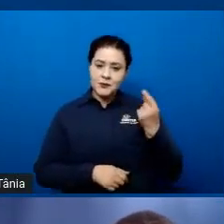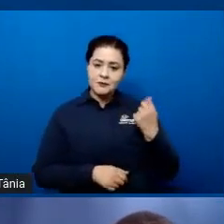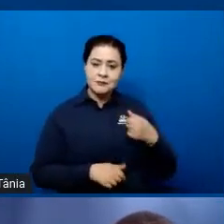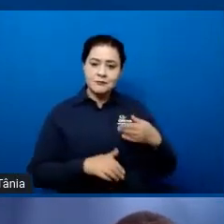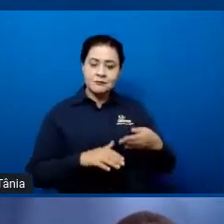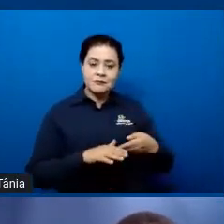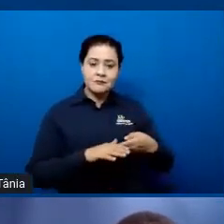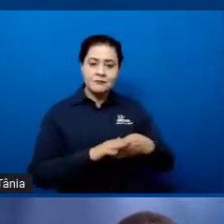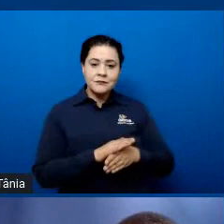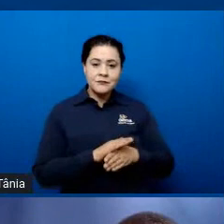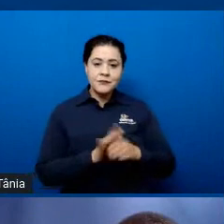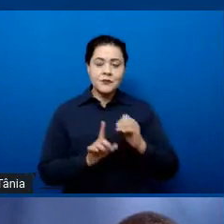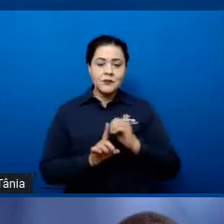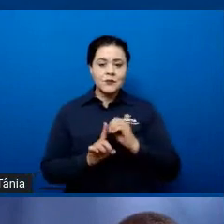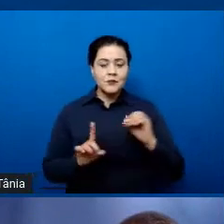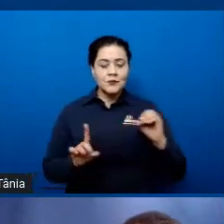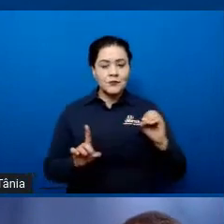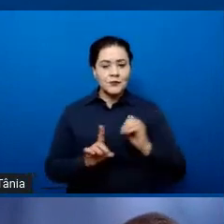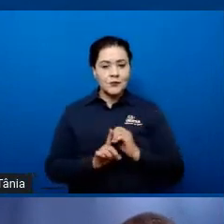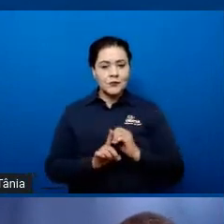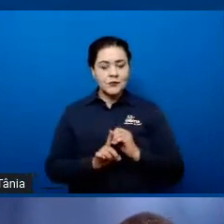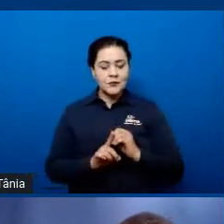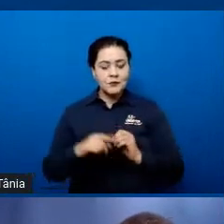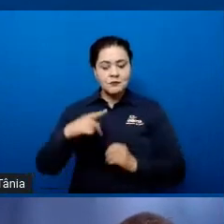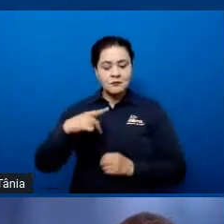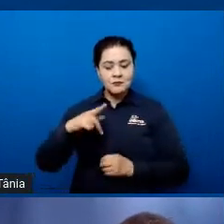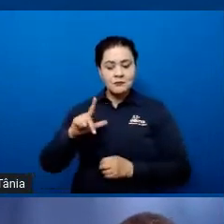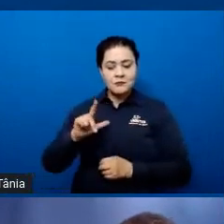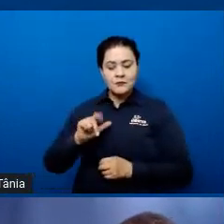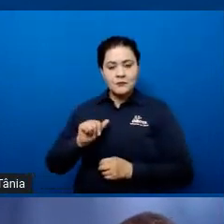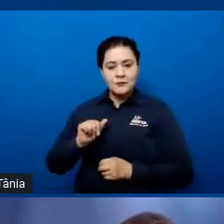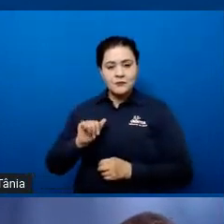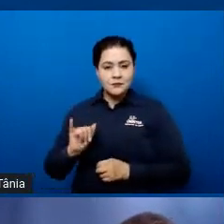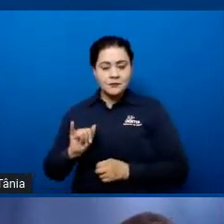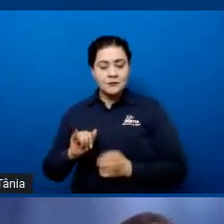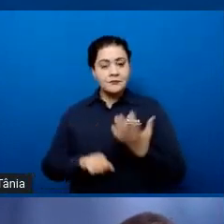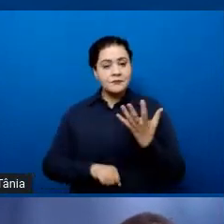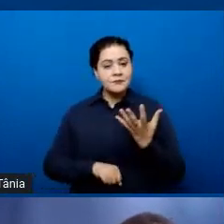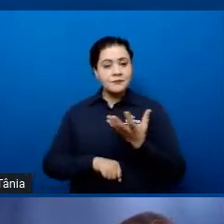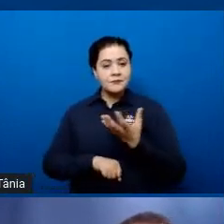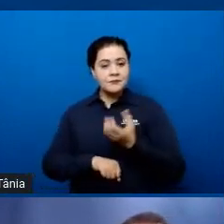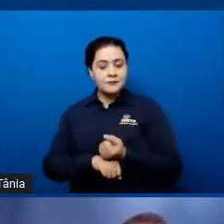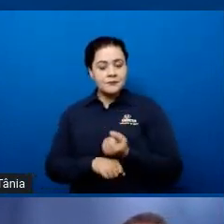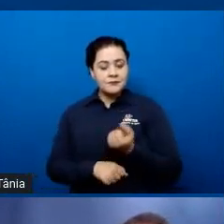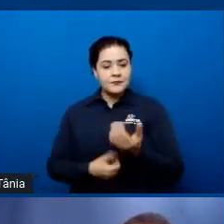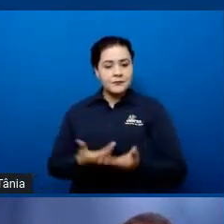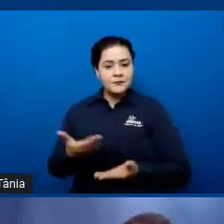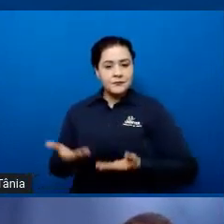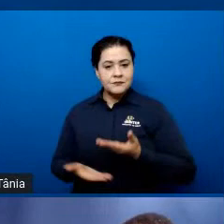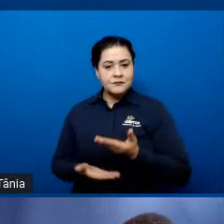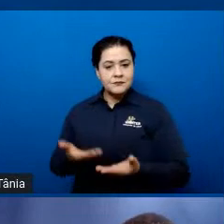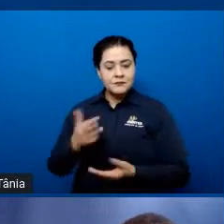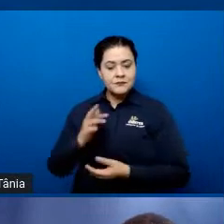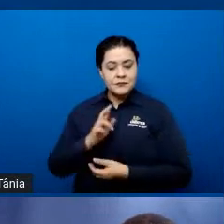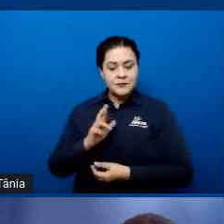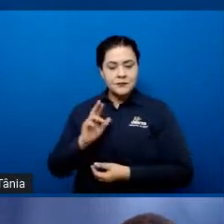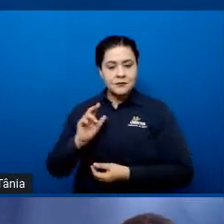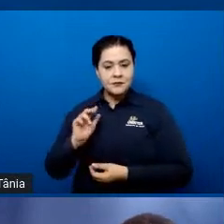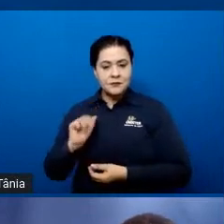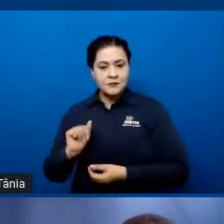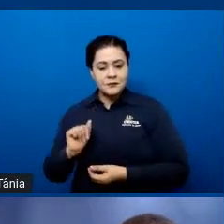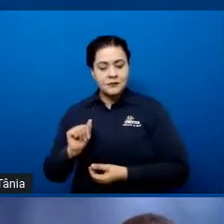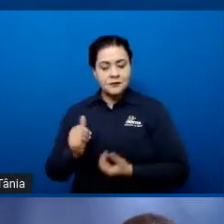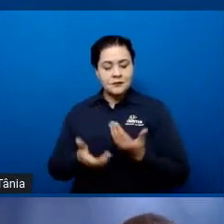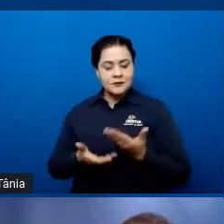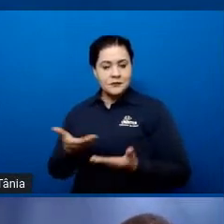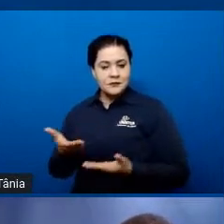lá no Google Play, né, e pedir para ele baixar o serviço de RA Services. Né? Porque às